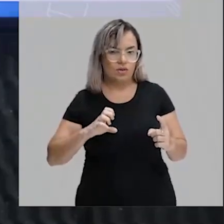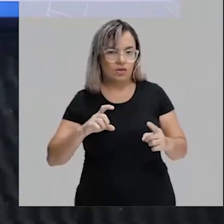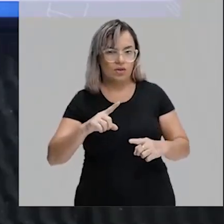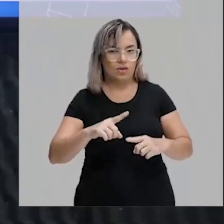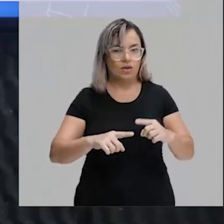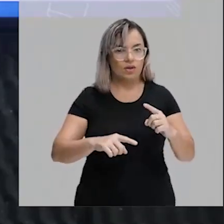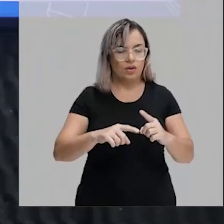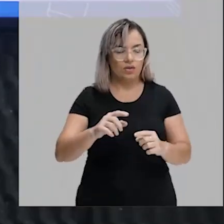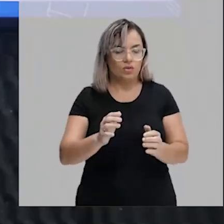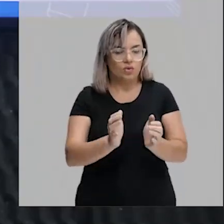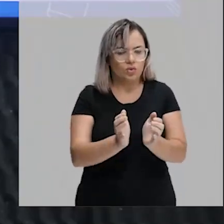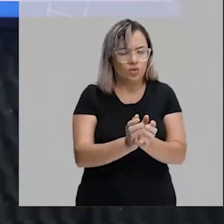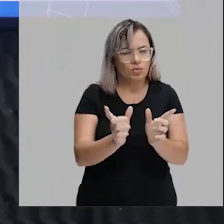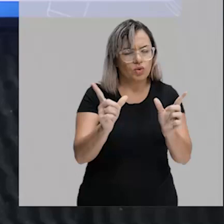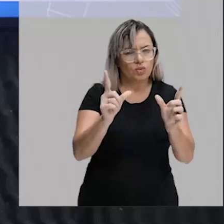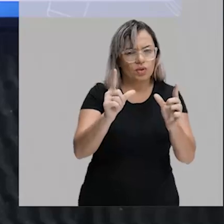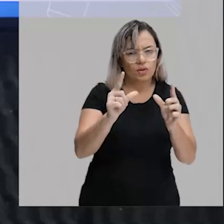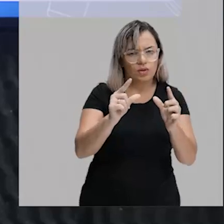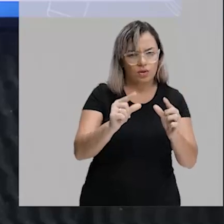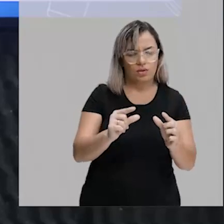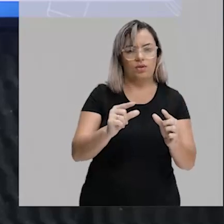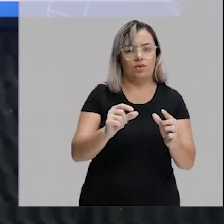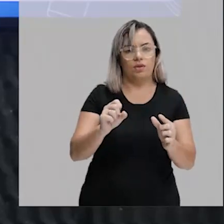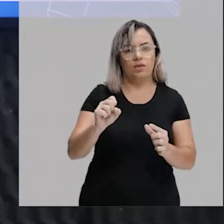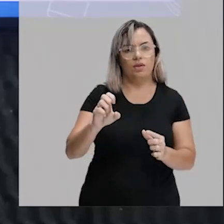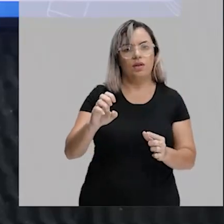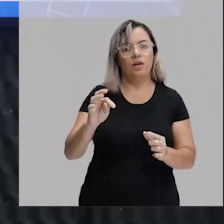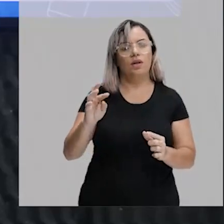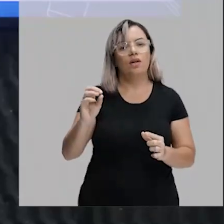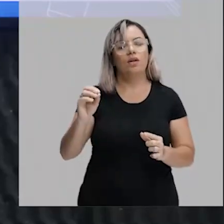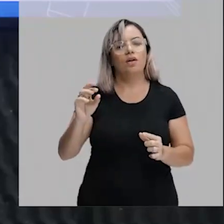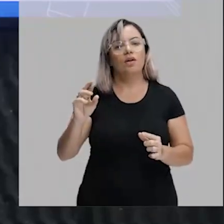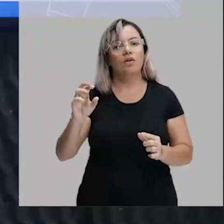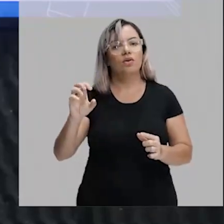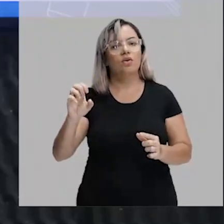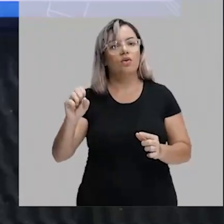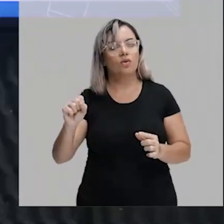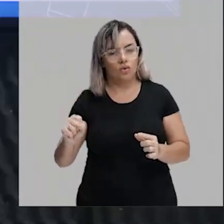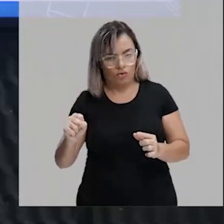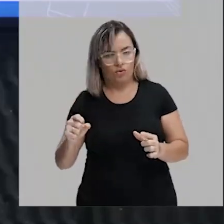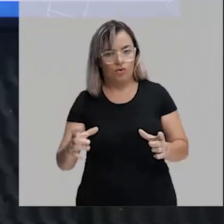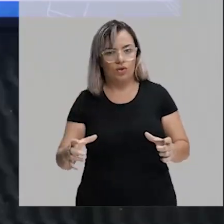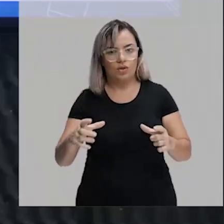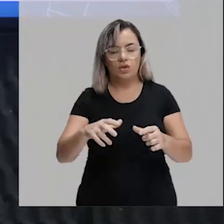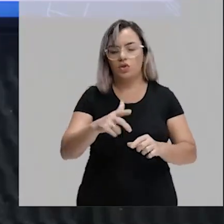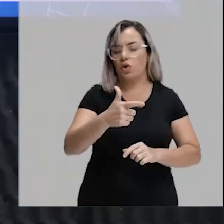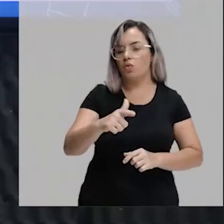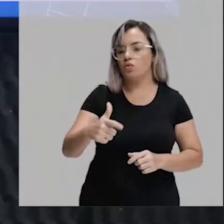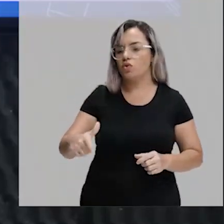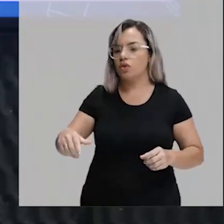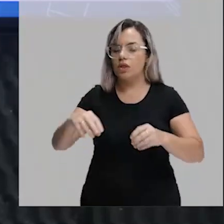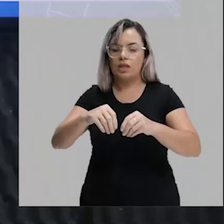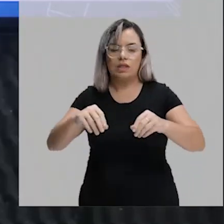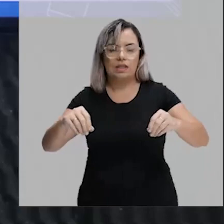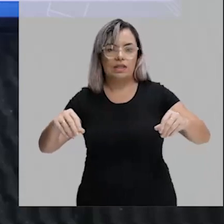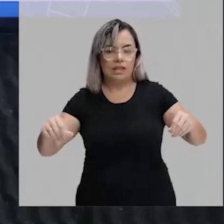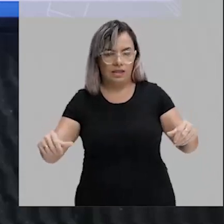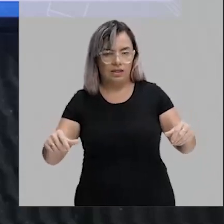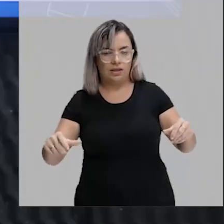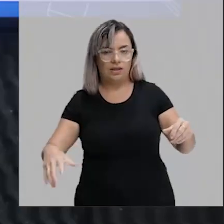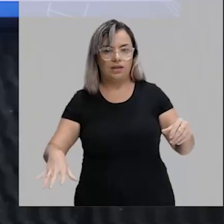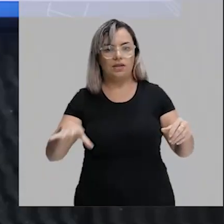pequena nobreza. Aqueles setores da pequena nobreza que não tinham terras em Portugal,